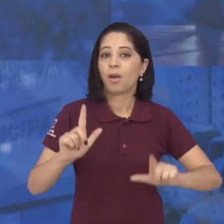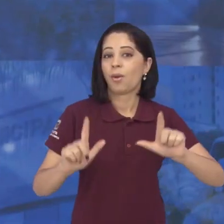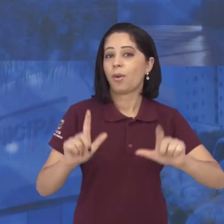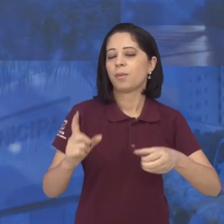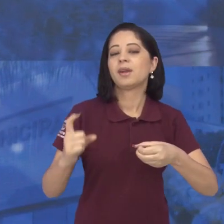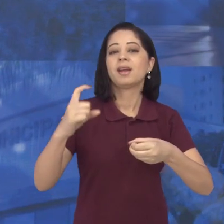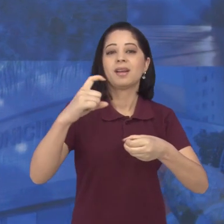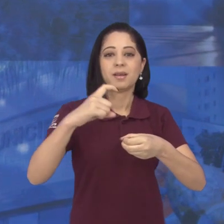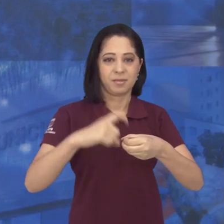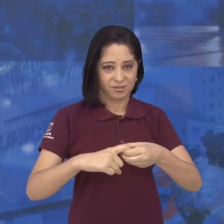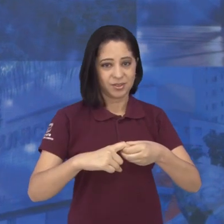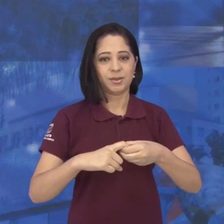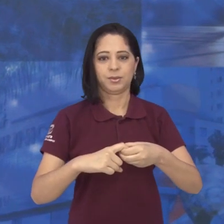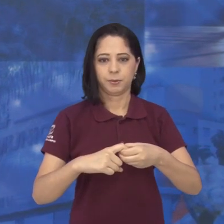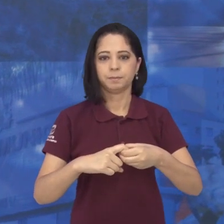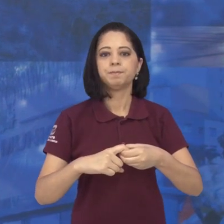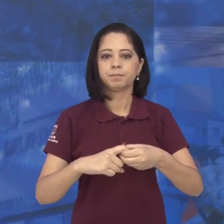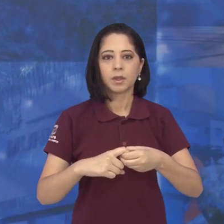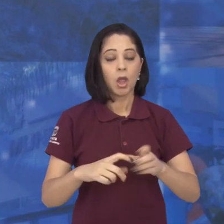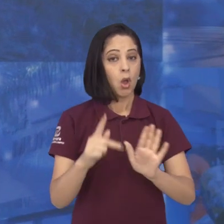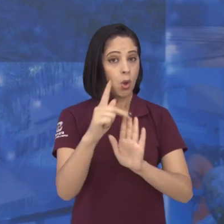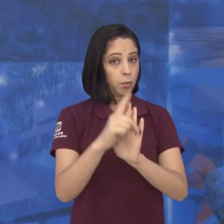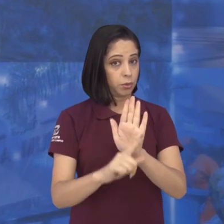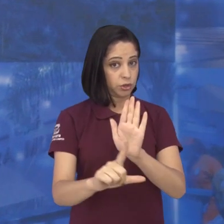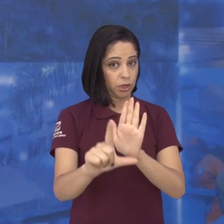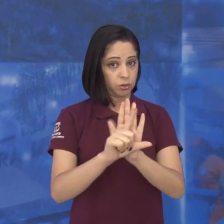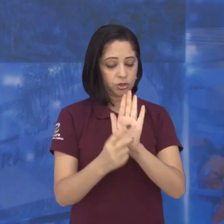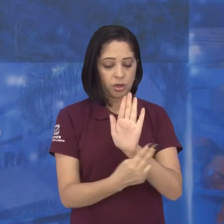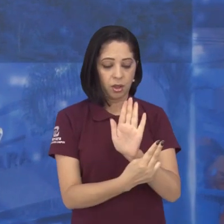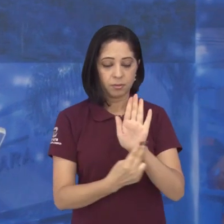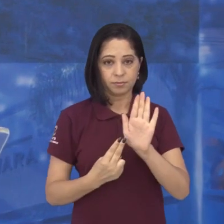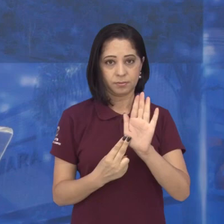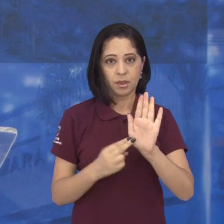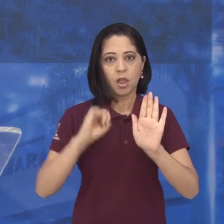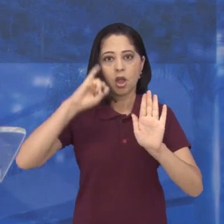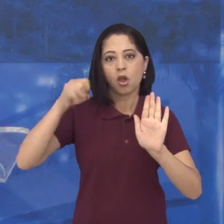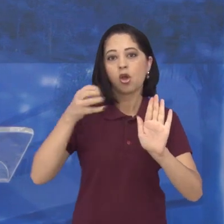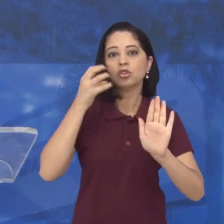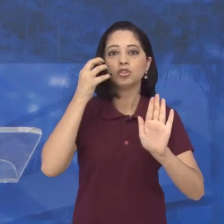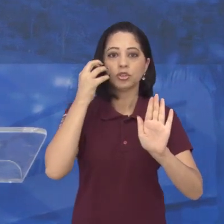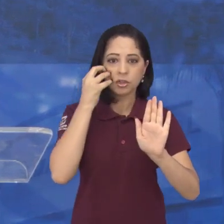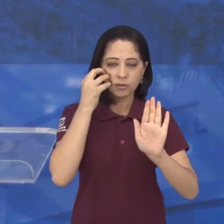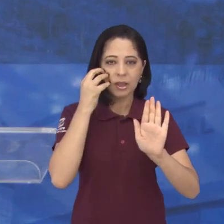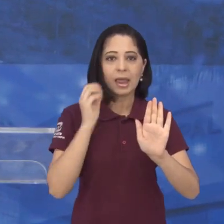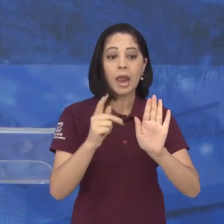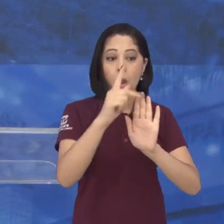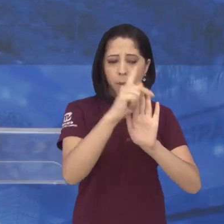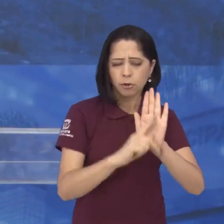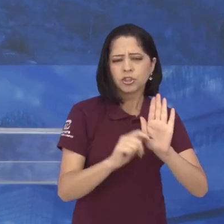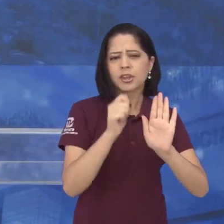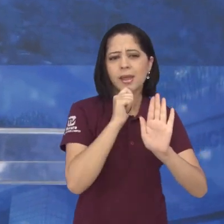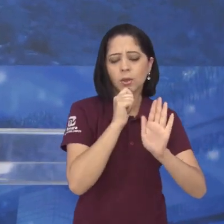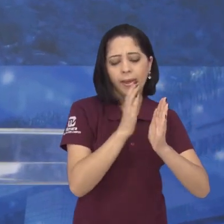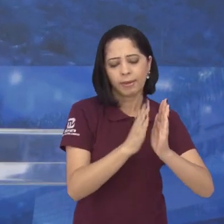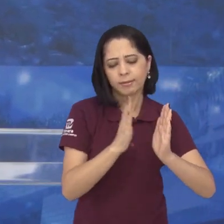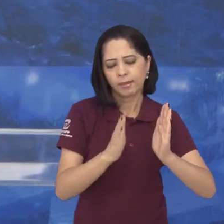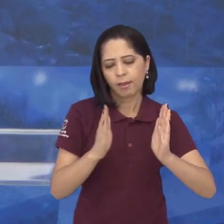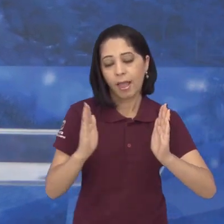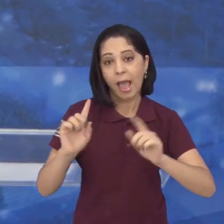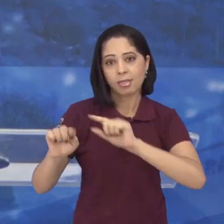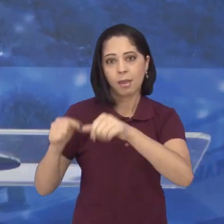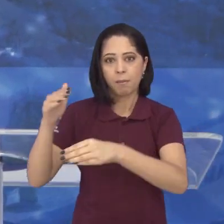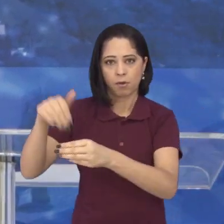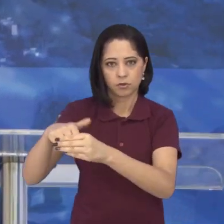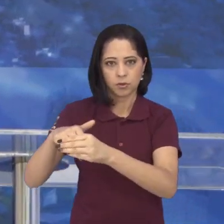Estamos de volta com o Ação Parlamentar. Projeto de lei de autoria da vereadora Juliana Fraga e que tramita na Câmara propõe